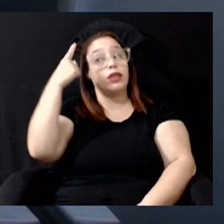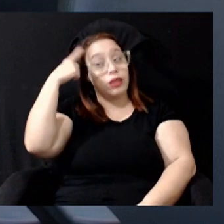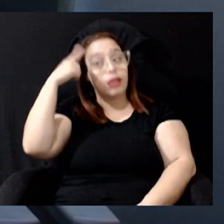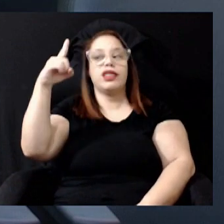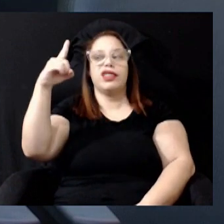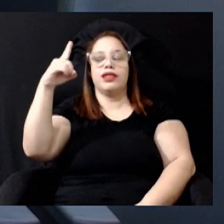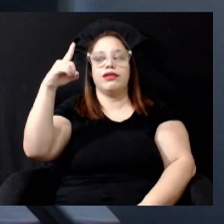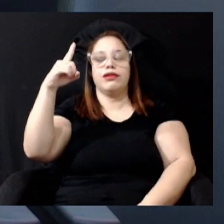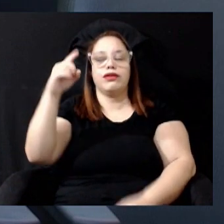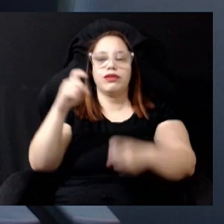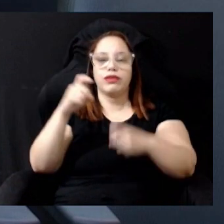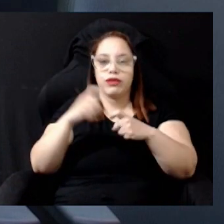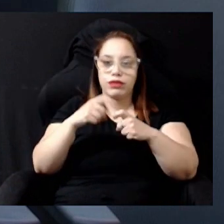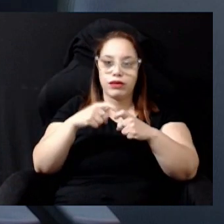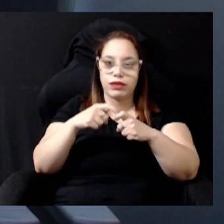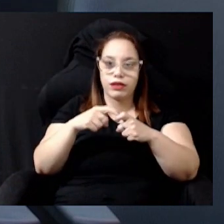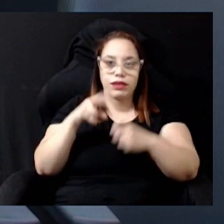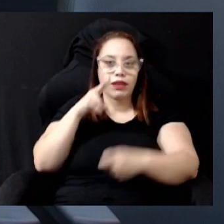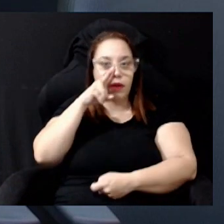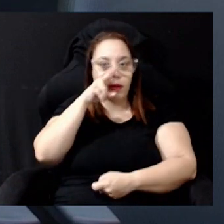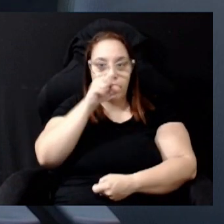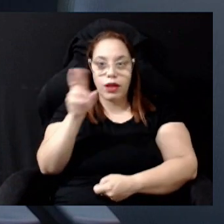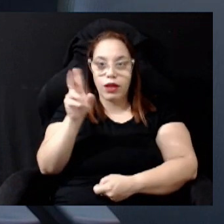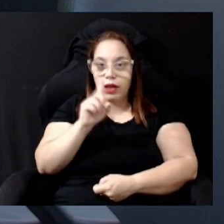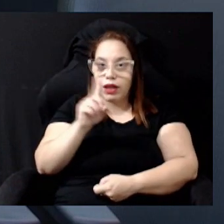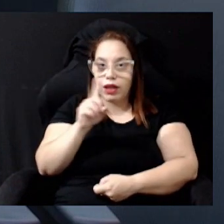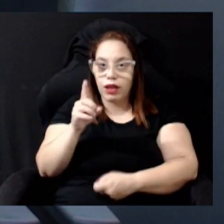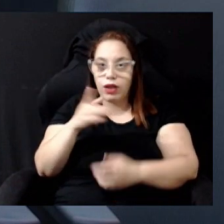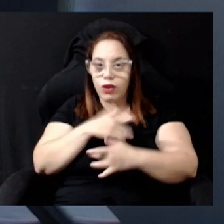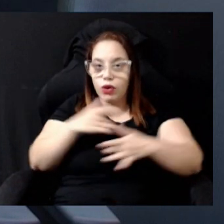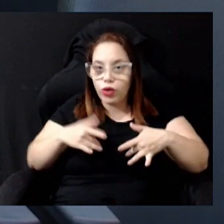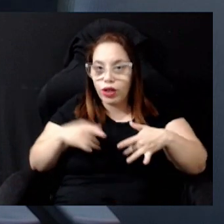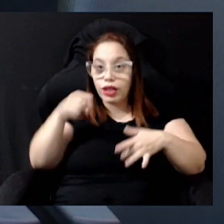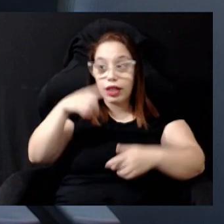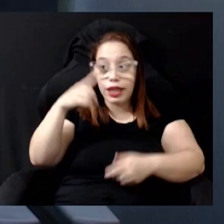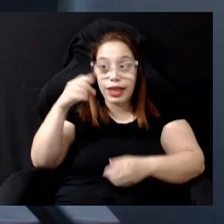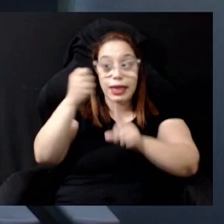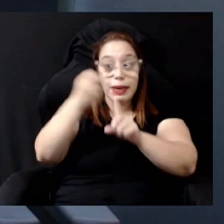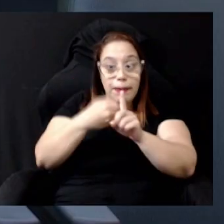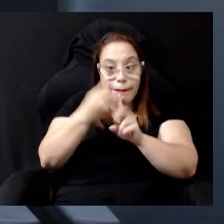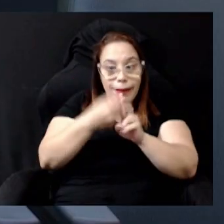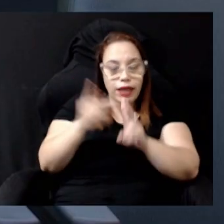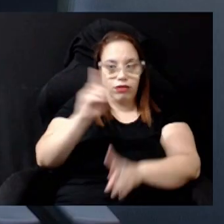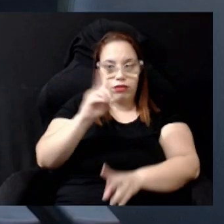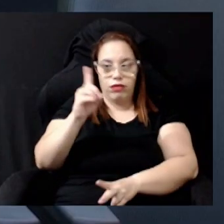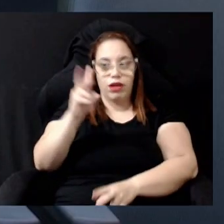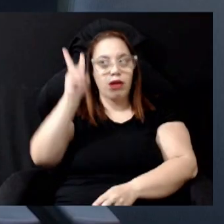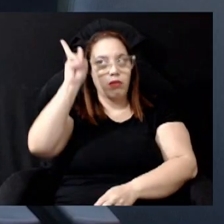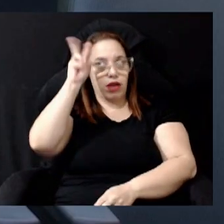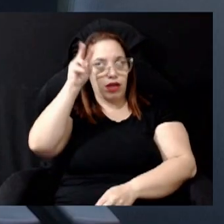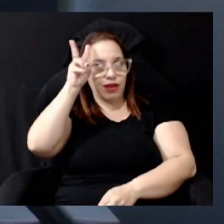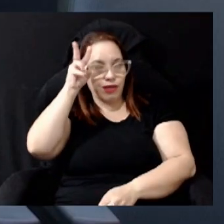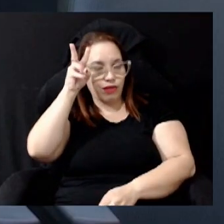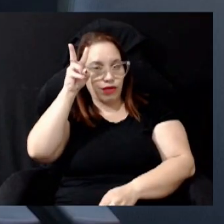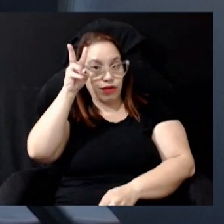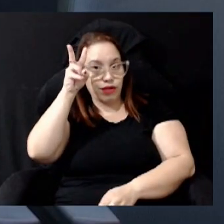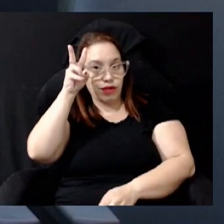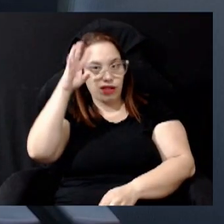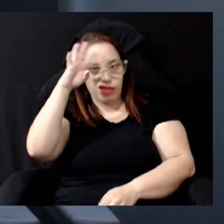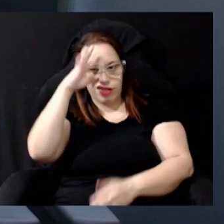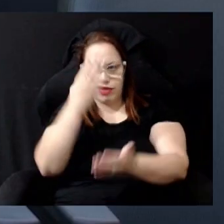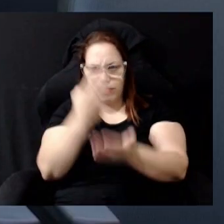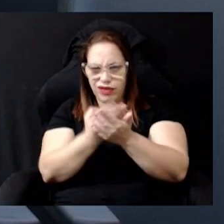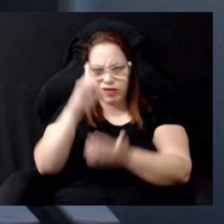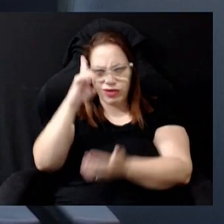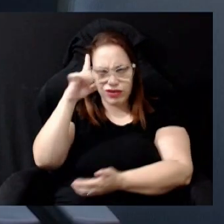sempre reforçam, não é para se cuidar somente nesse mês, não, é para lembrar. Então acredito que a data é